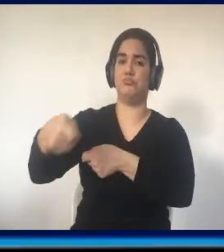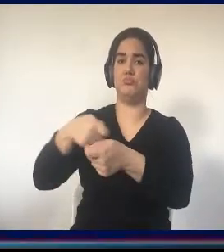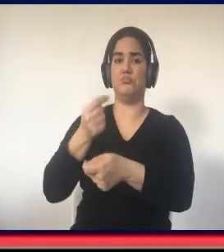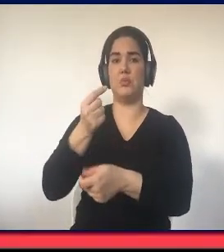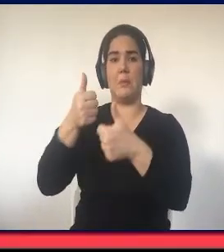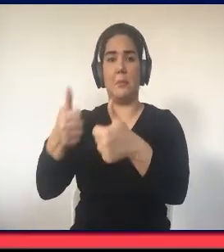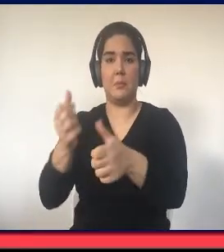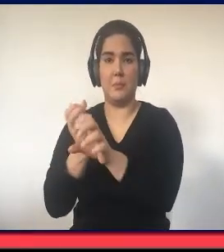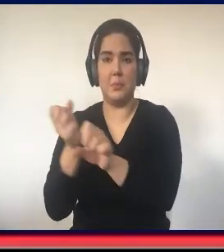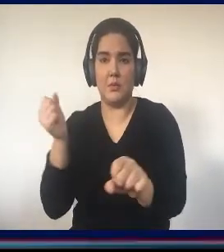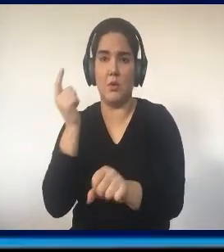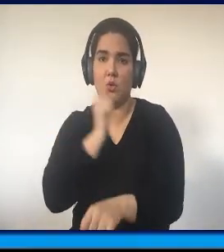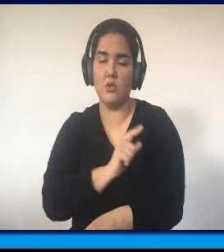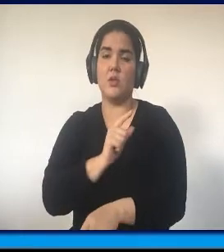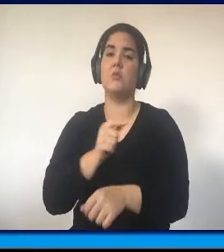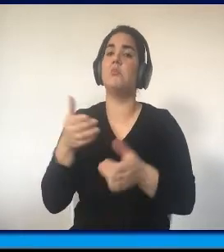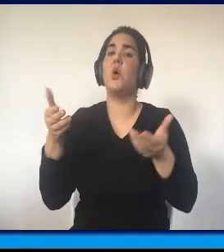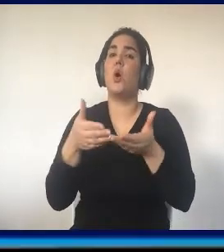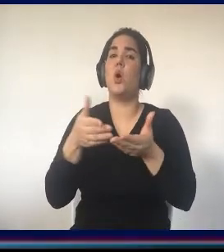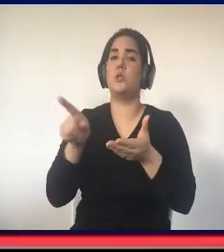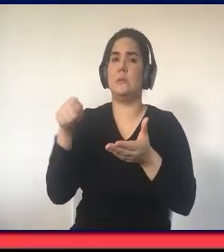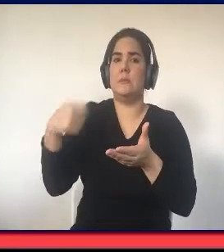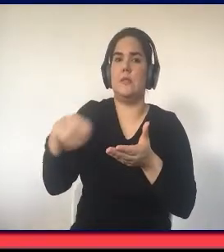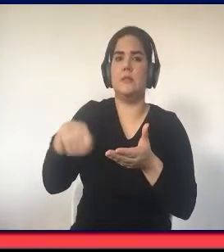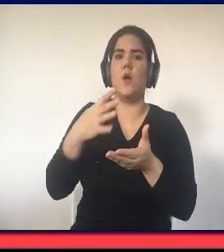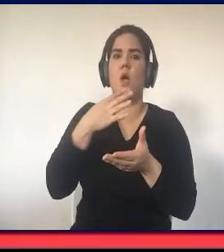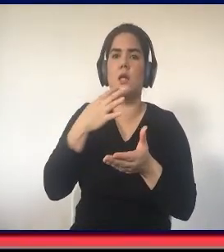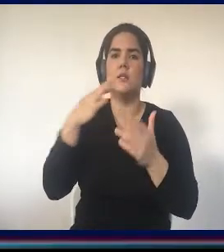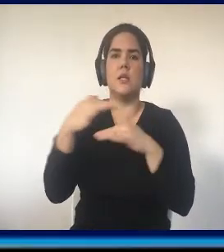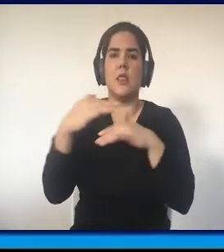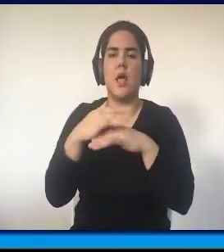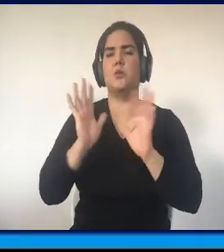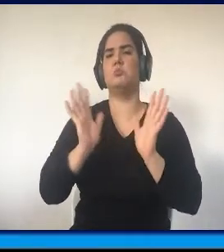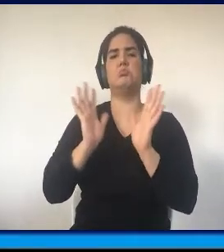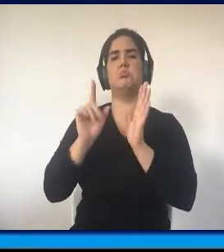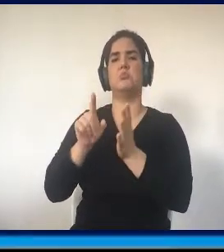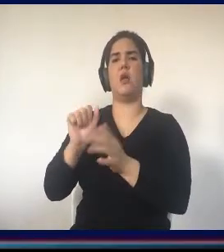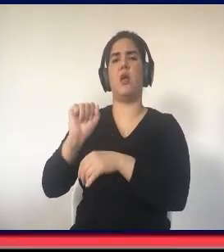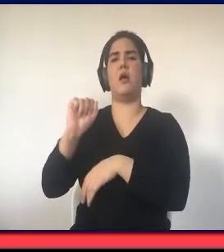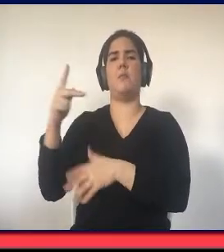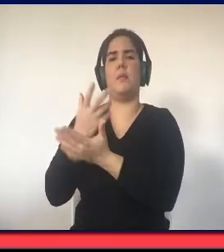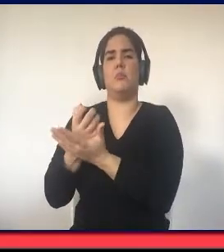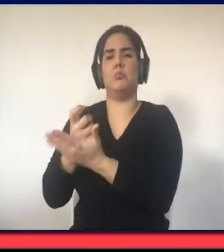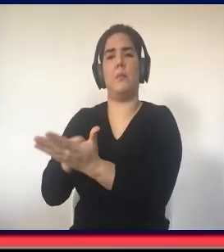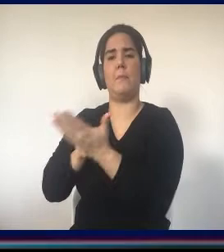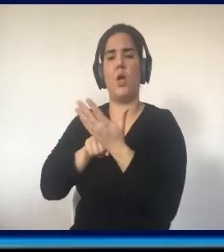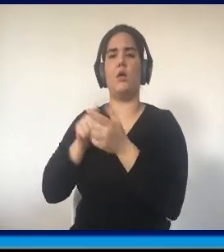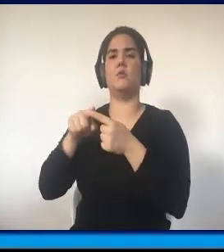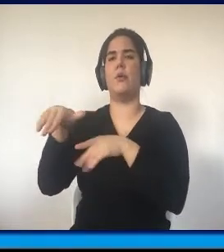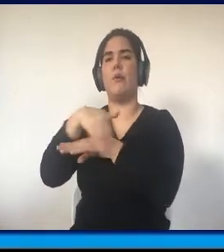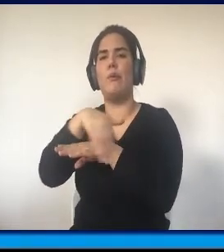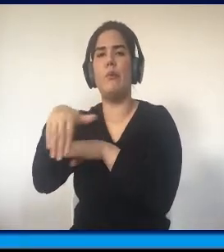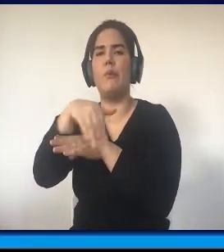Hoje ele não precisa saber mais nada da cidade, porque o aplicativo mostra onde é. Ele não precisa saber a rua, ponto de referência. Antes, qual